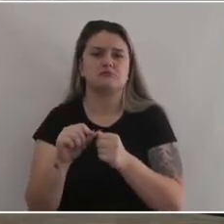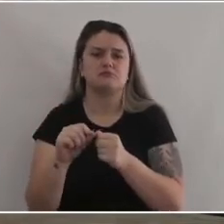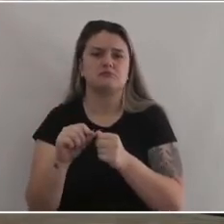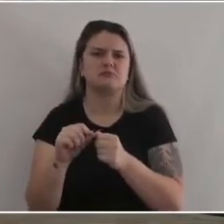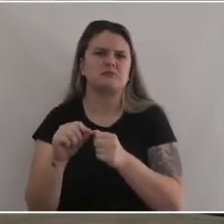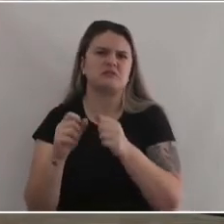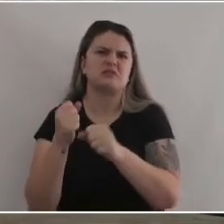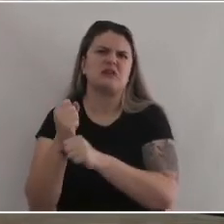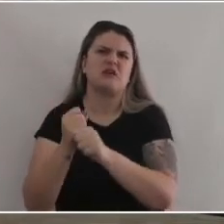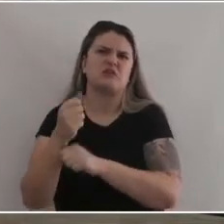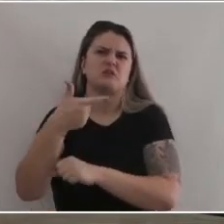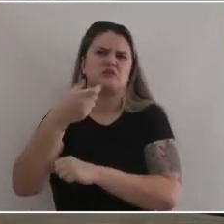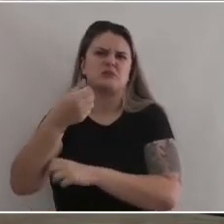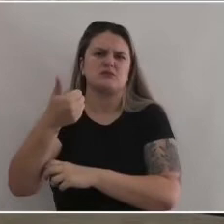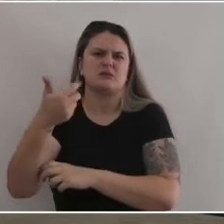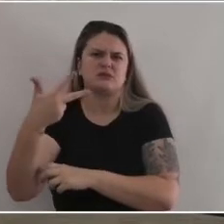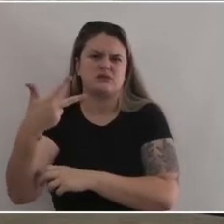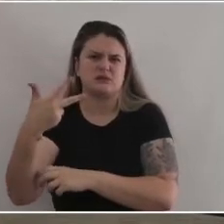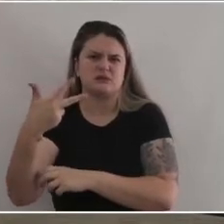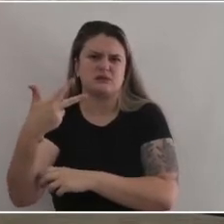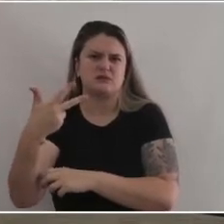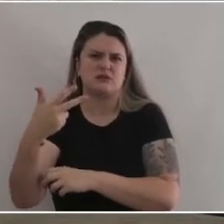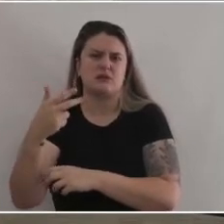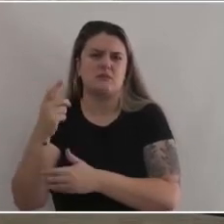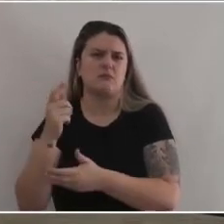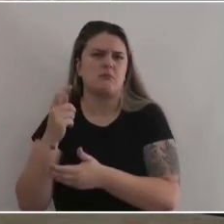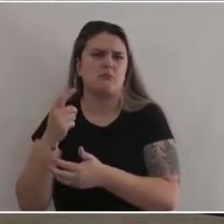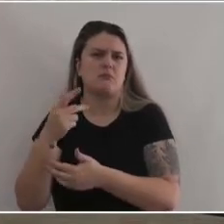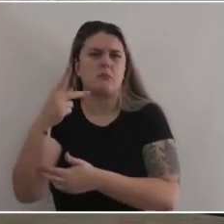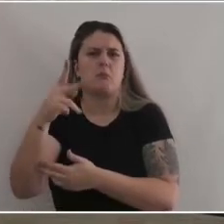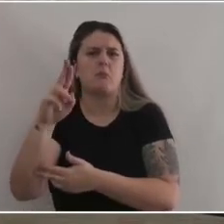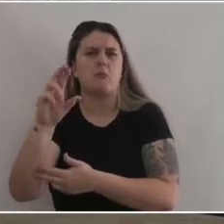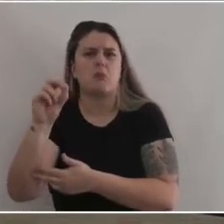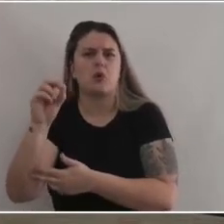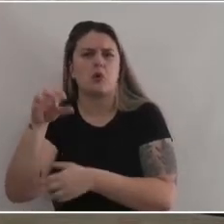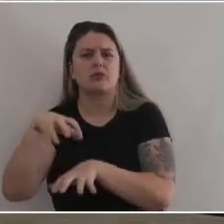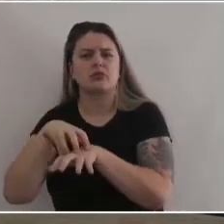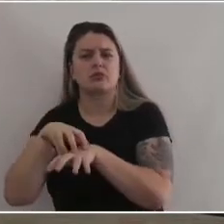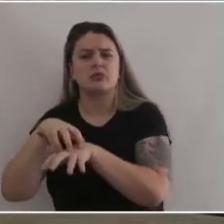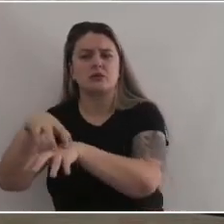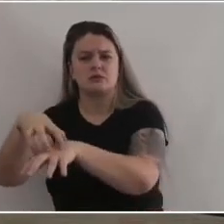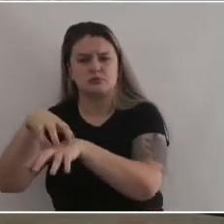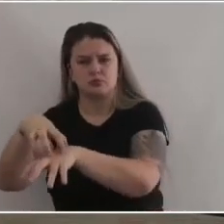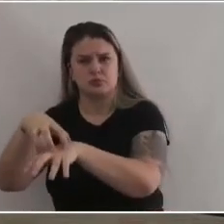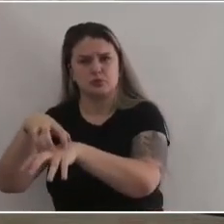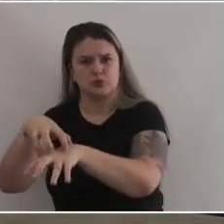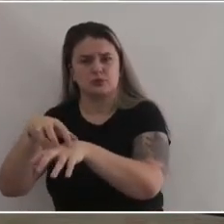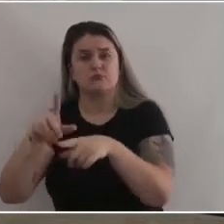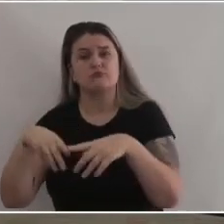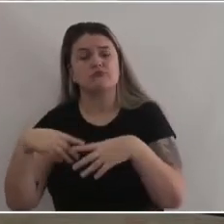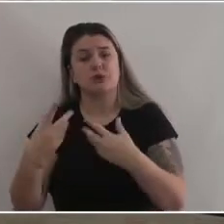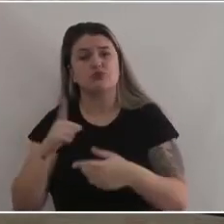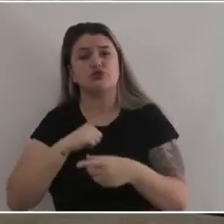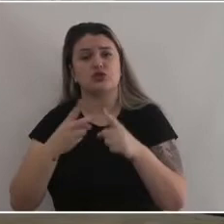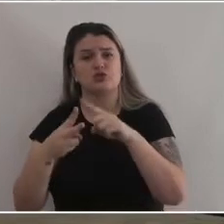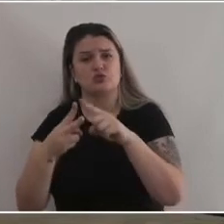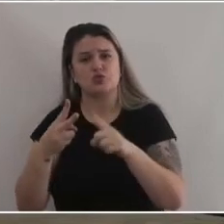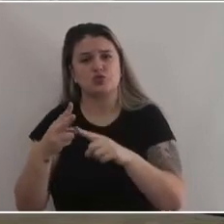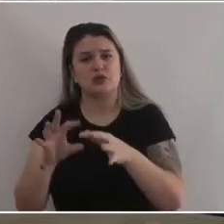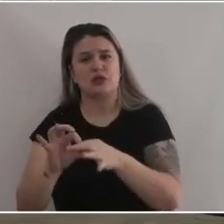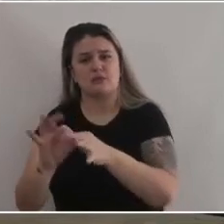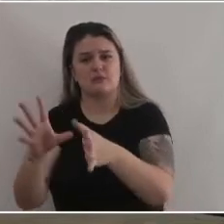lá em 2013, que é do ProTransporte. Então, essas duas liberações,